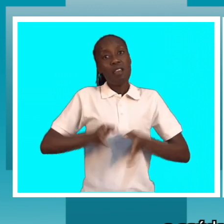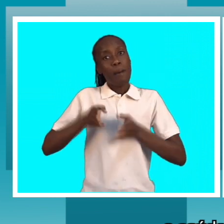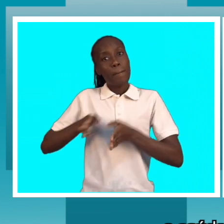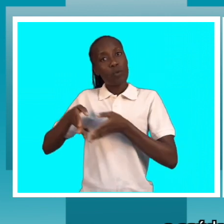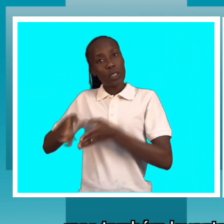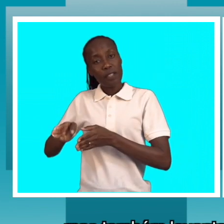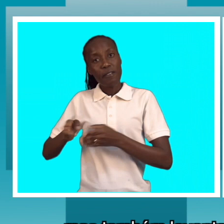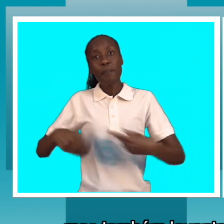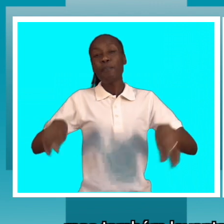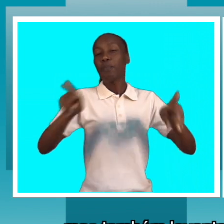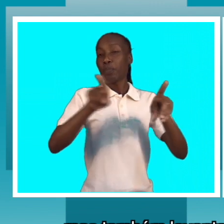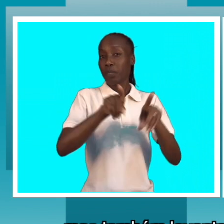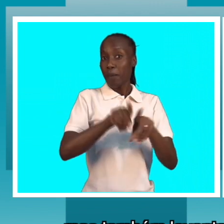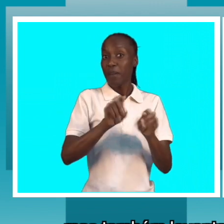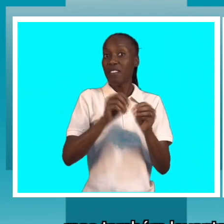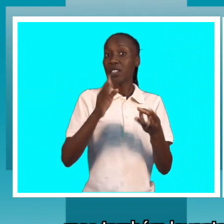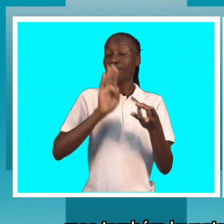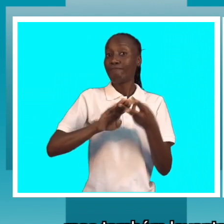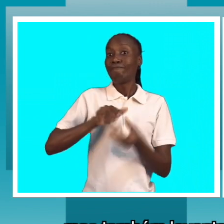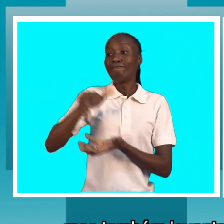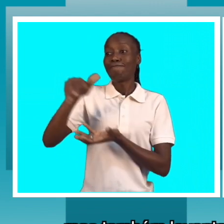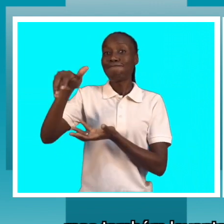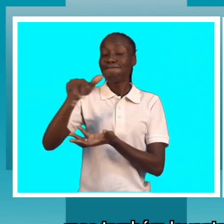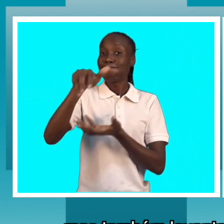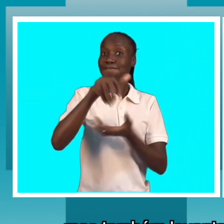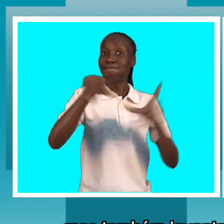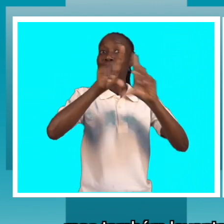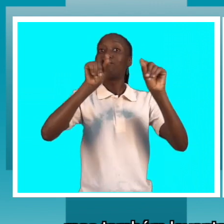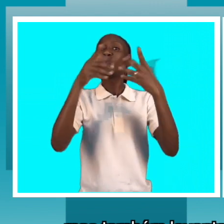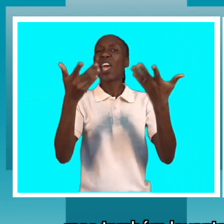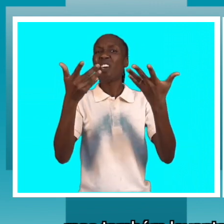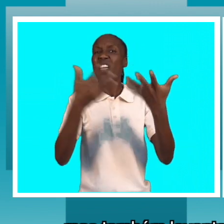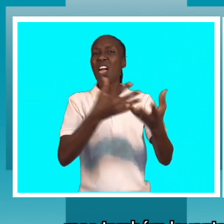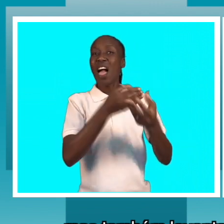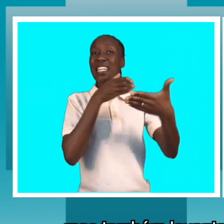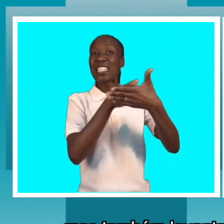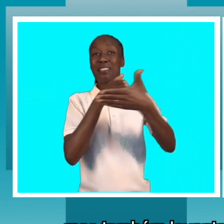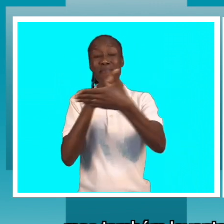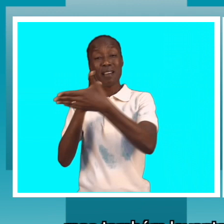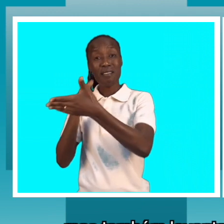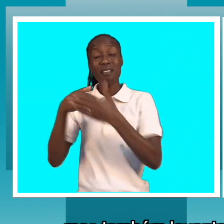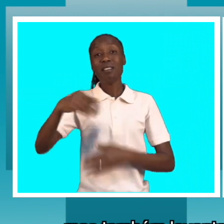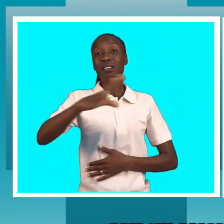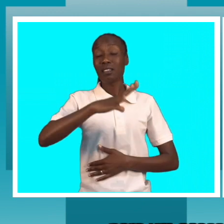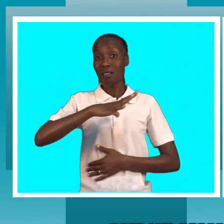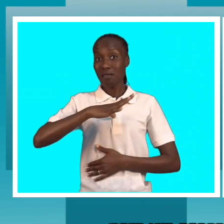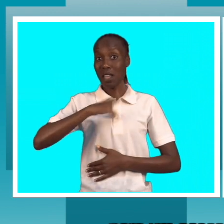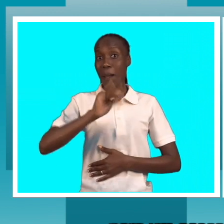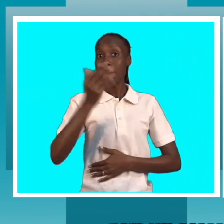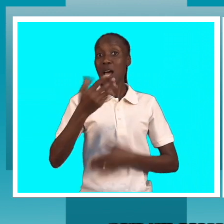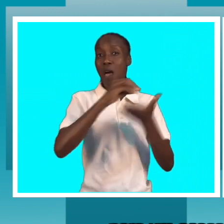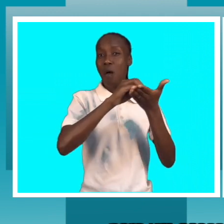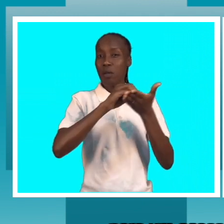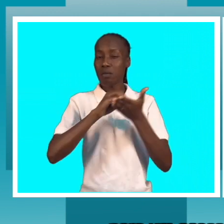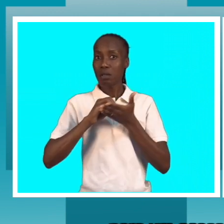Mas também levantar aquilo que são as barreiras que ainda persistem para, digamos,